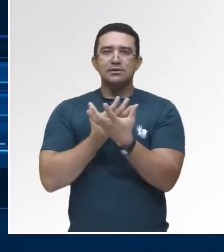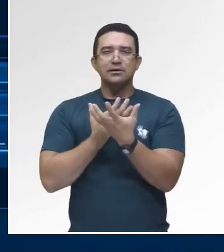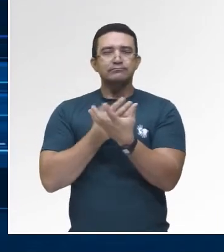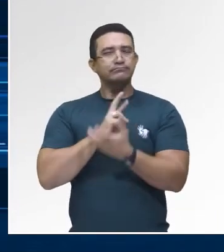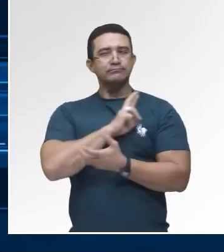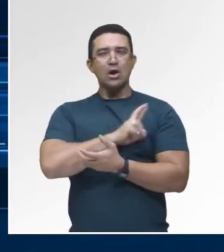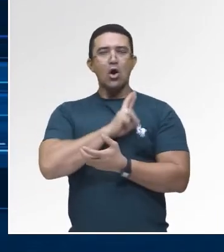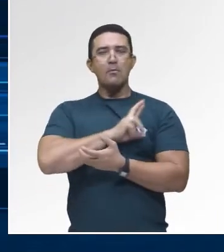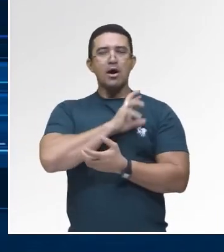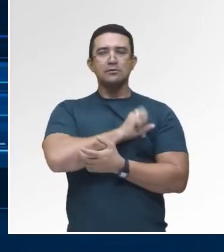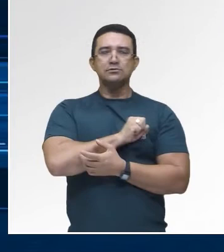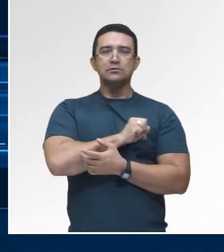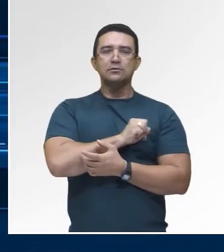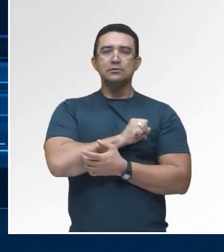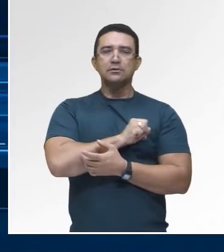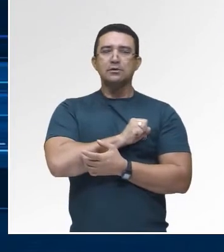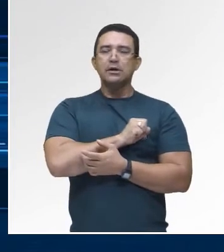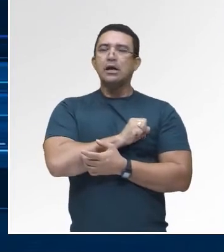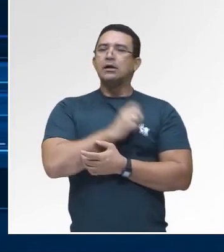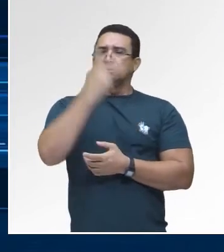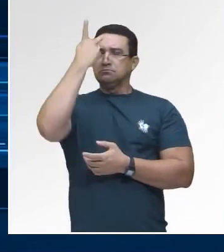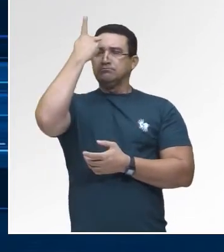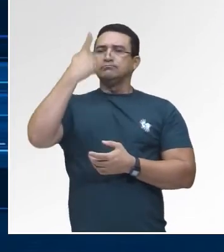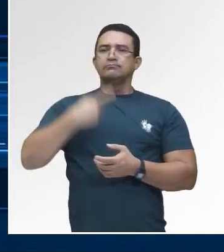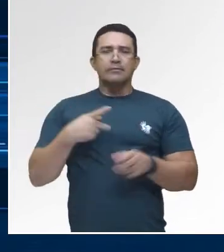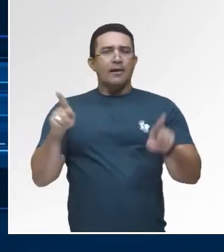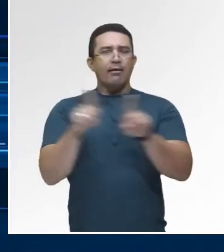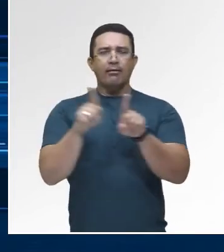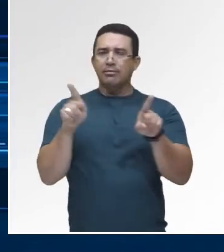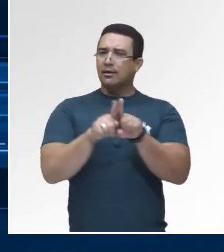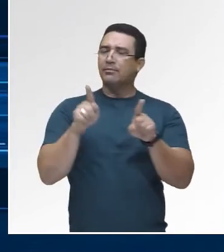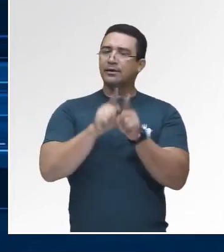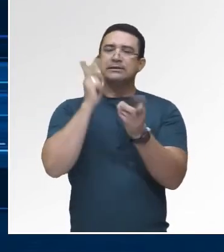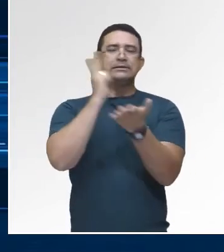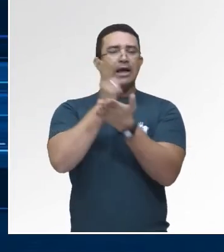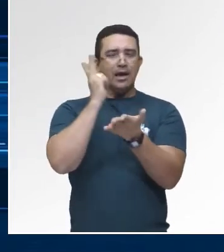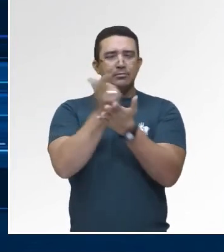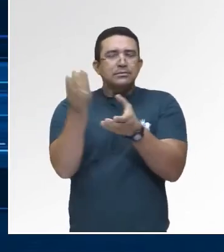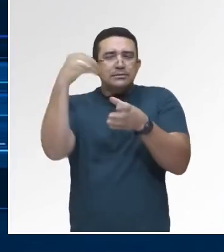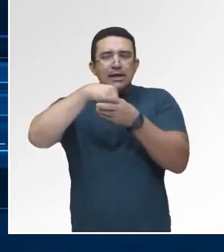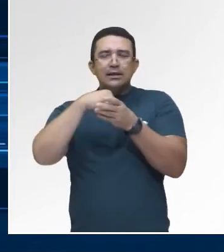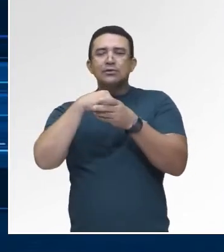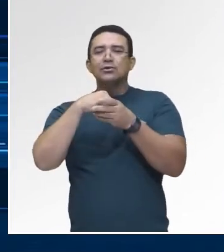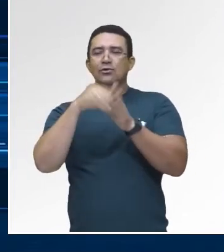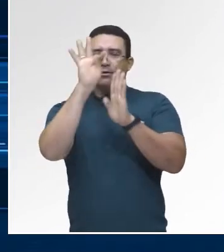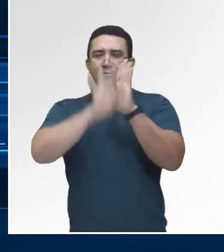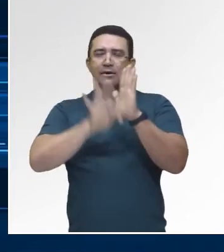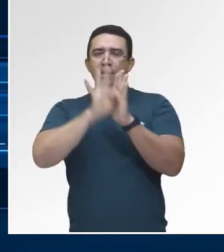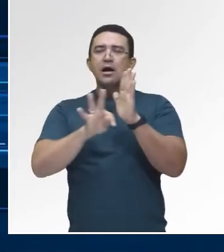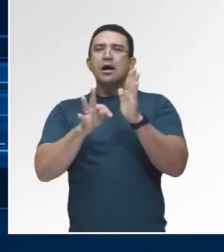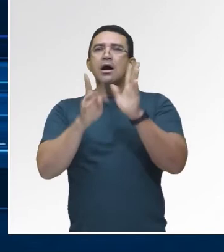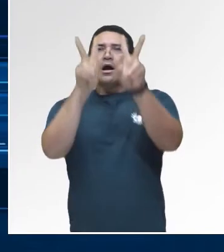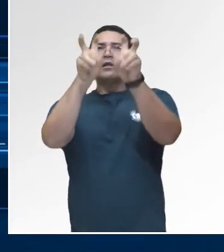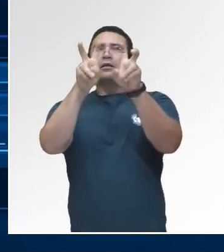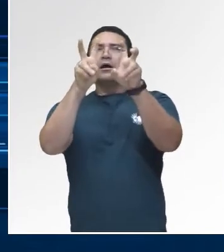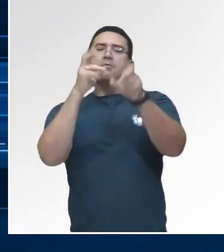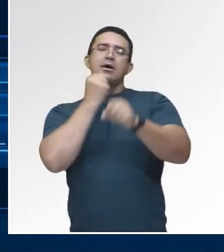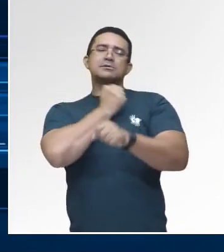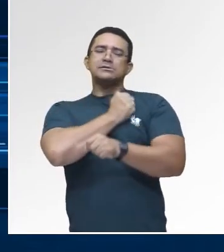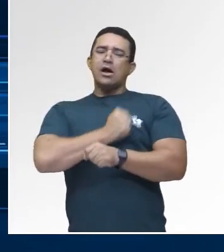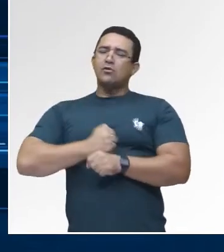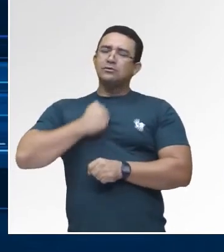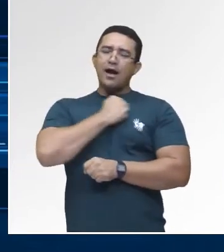romântico. Egocentrismo, que é muito também do subjetivismo. Saudades da infância, você vai encontrar lá na